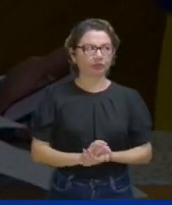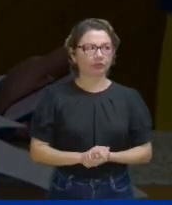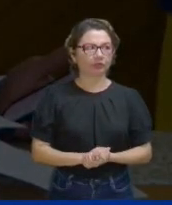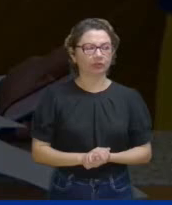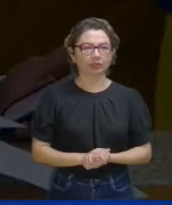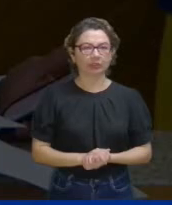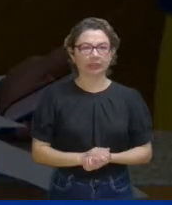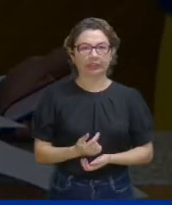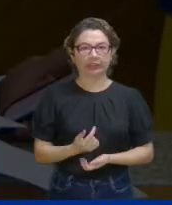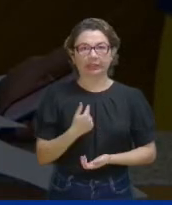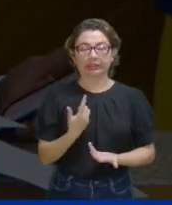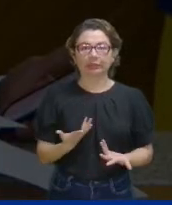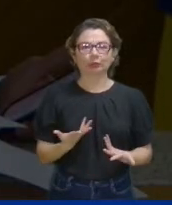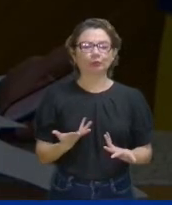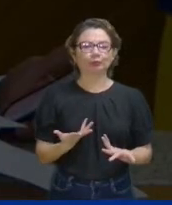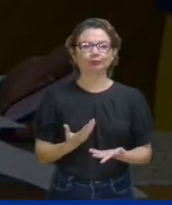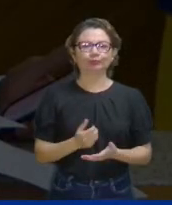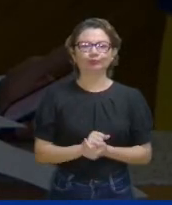e eu acabei